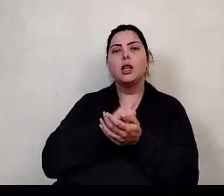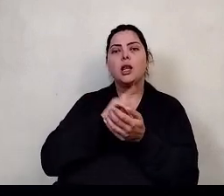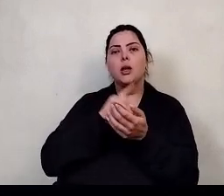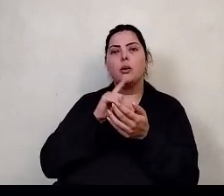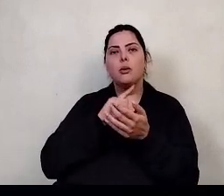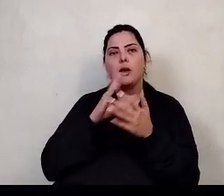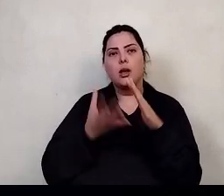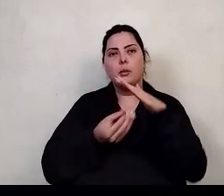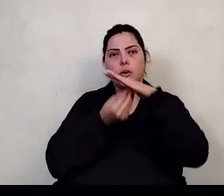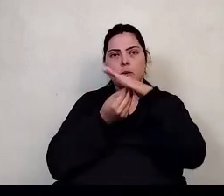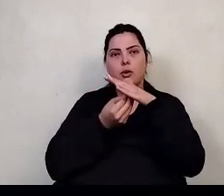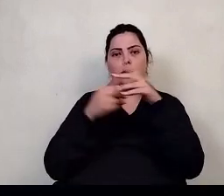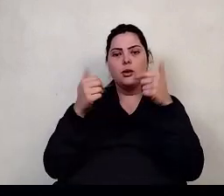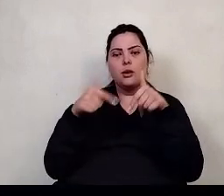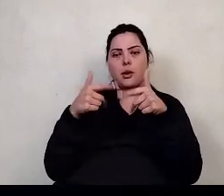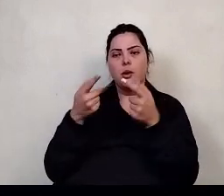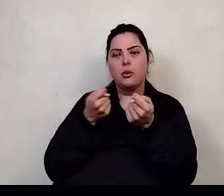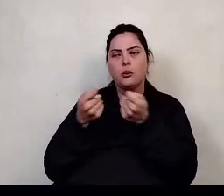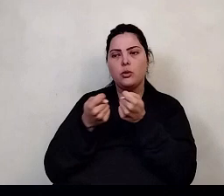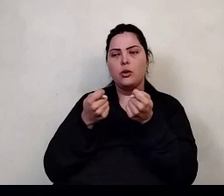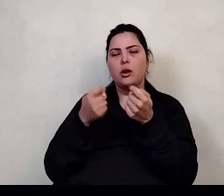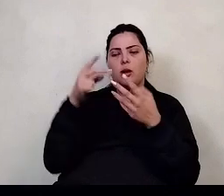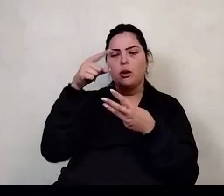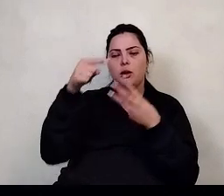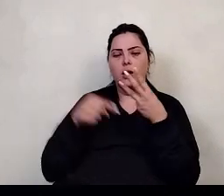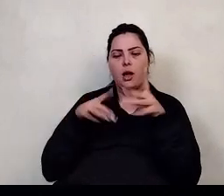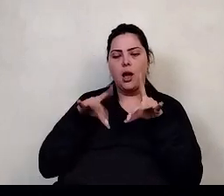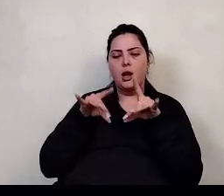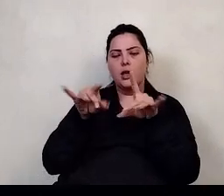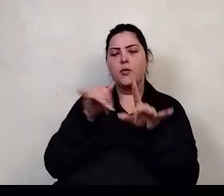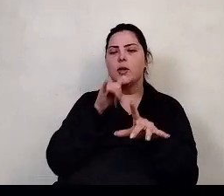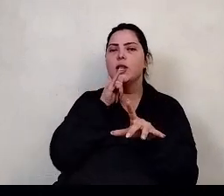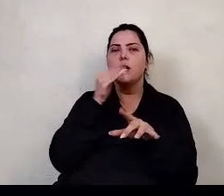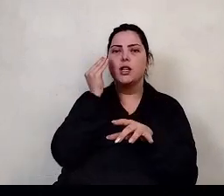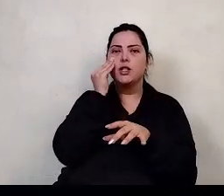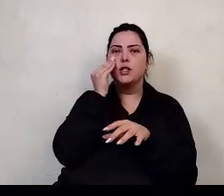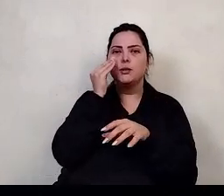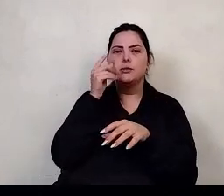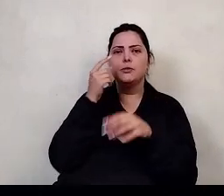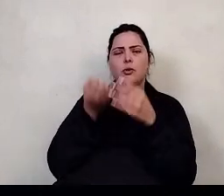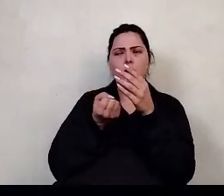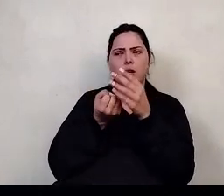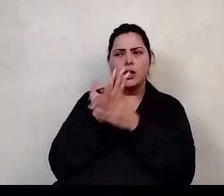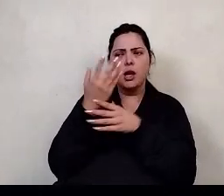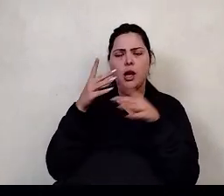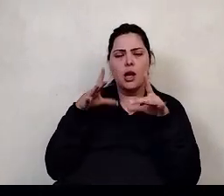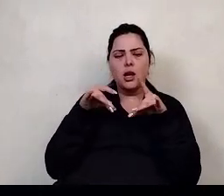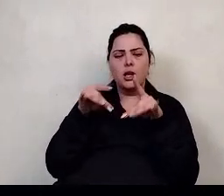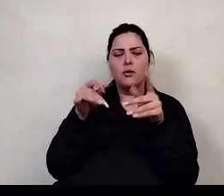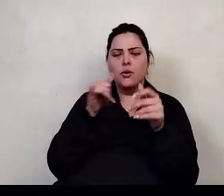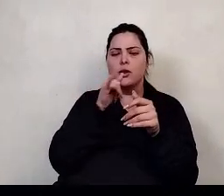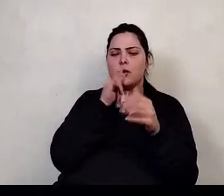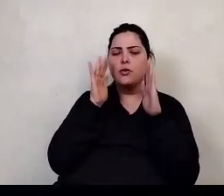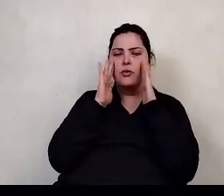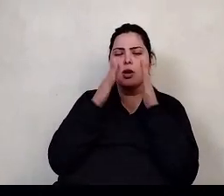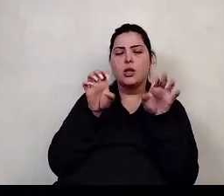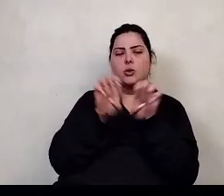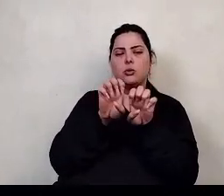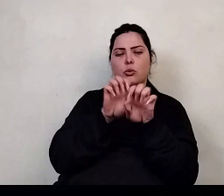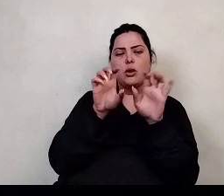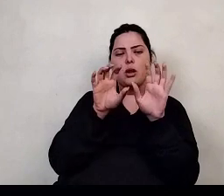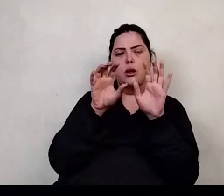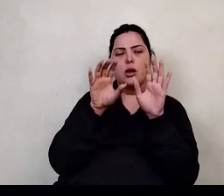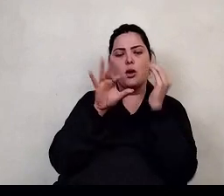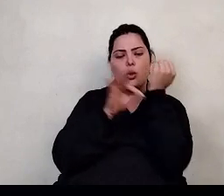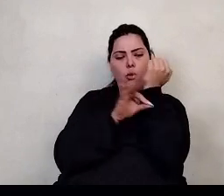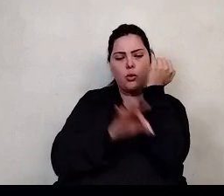controller, e aí eu tenho aqueles arquivos de teste que eu vou fazer. Em vez de eu criar um arquivo de teste focado em cada estrutura de código que eu tenho, na verdade eu vou criar